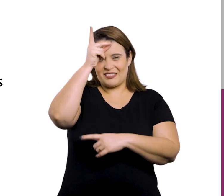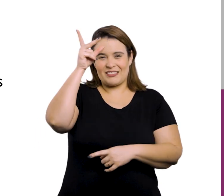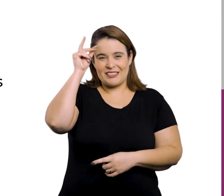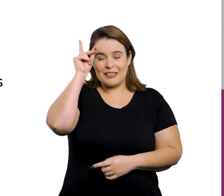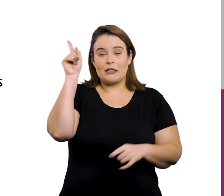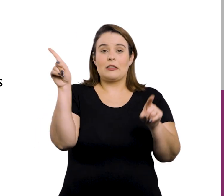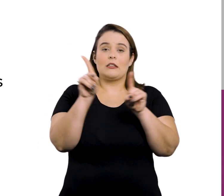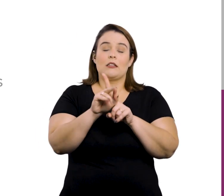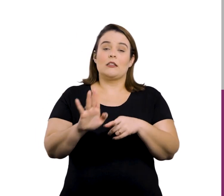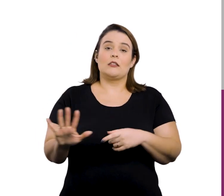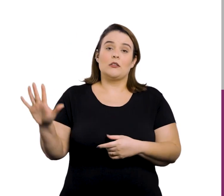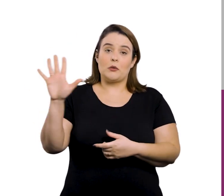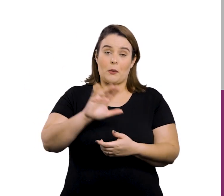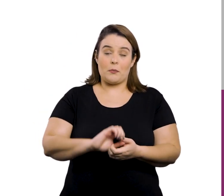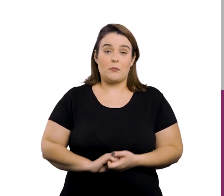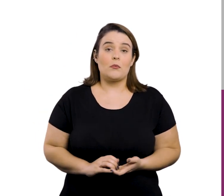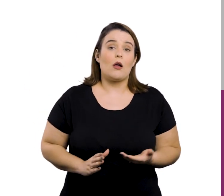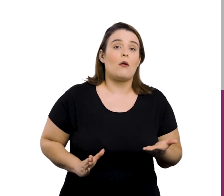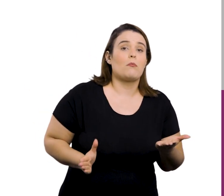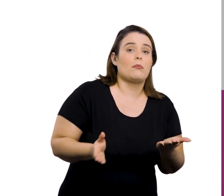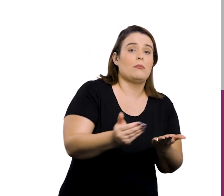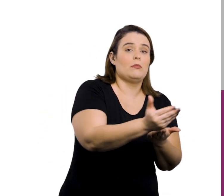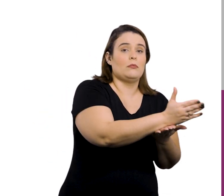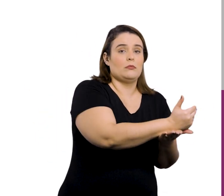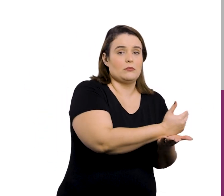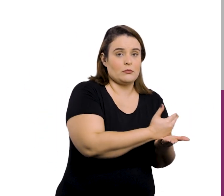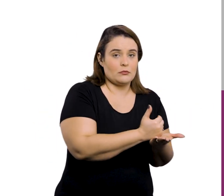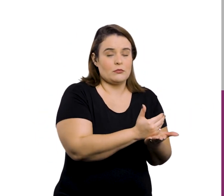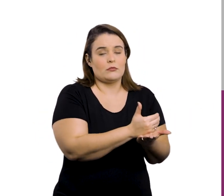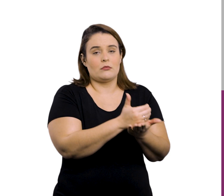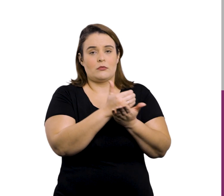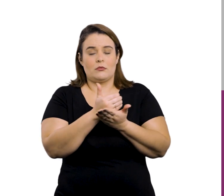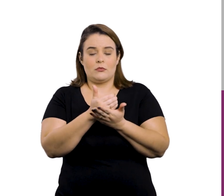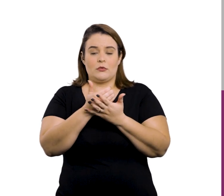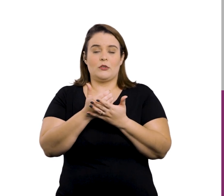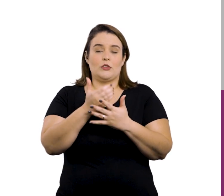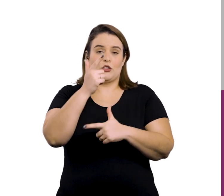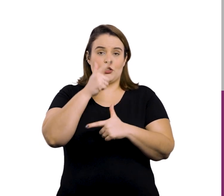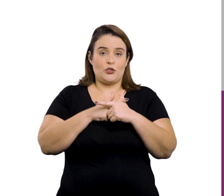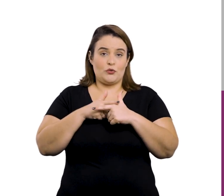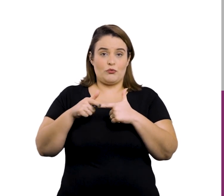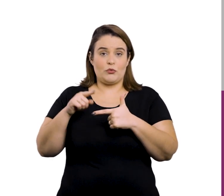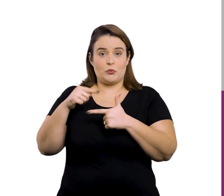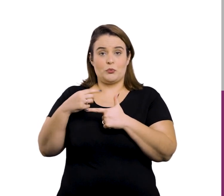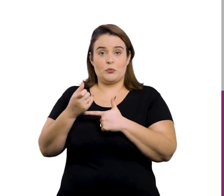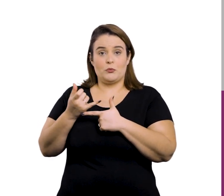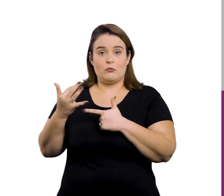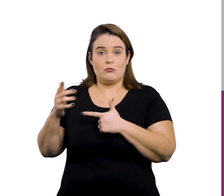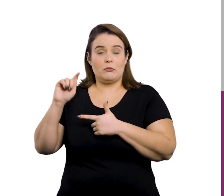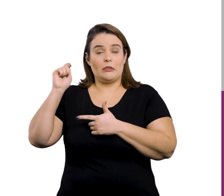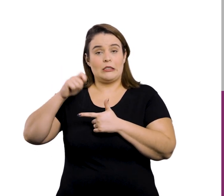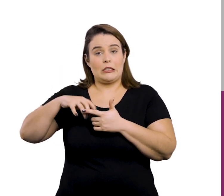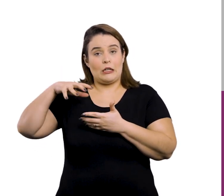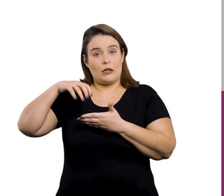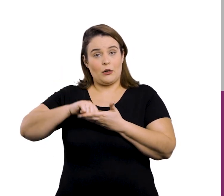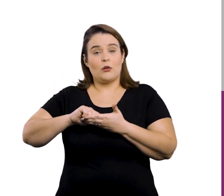União. O montante arrecadado em cada unidade da federação é dividido de acordo com a quantidade de